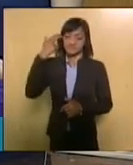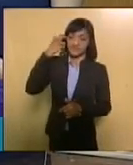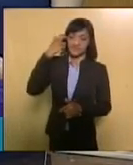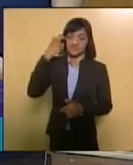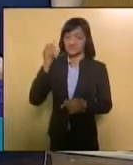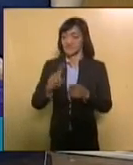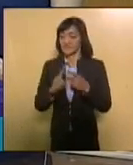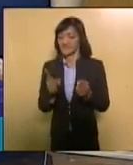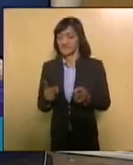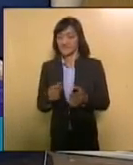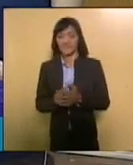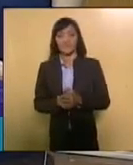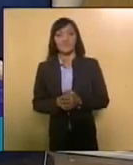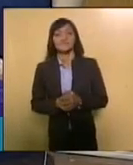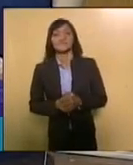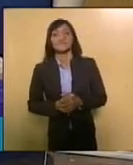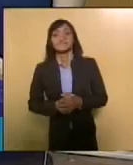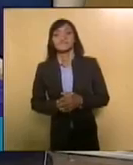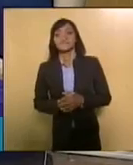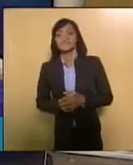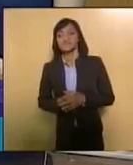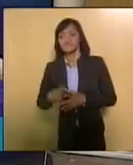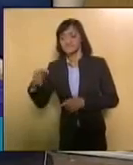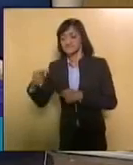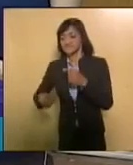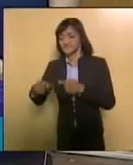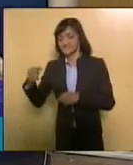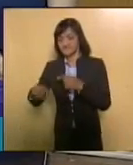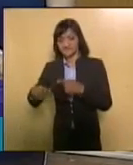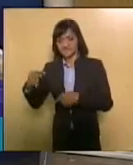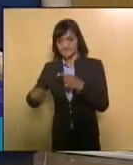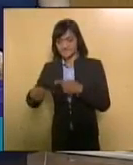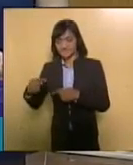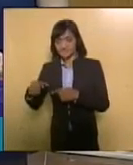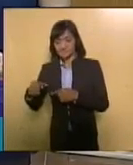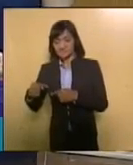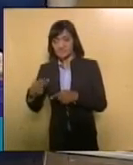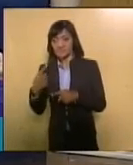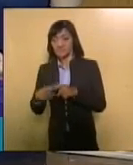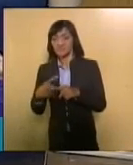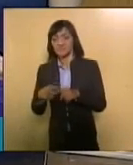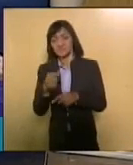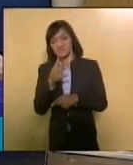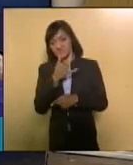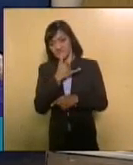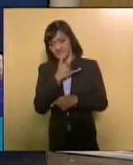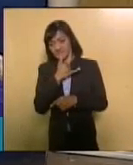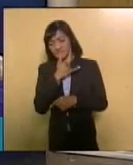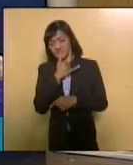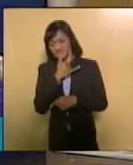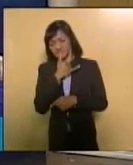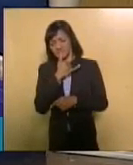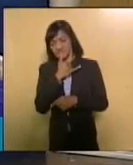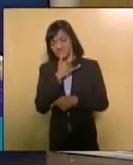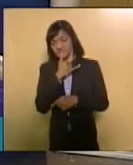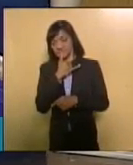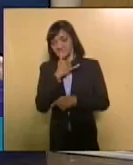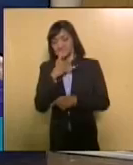vou fugindo agora dessa porque a parte mais triste dessa